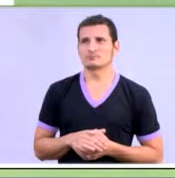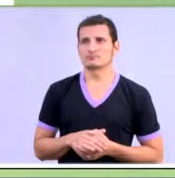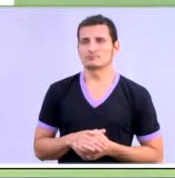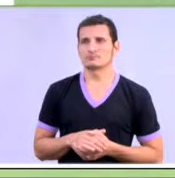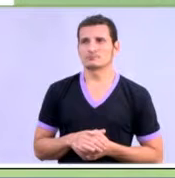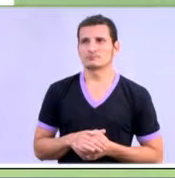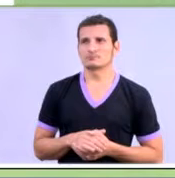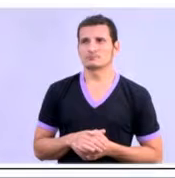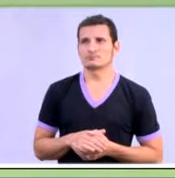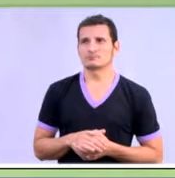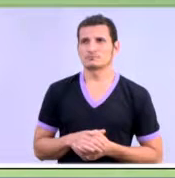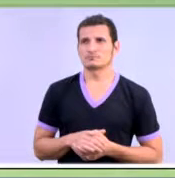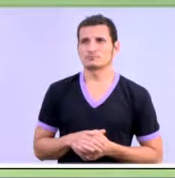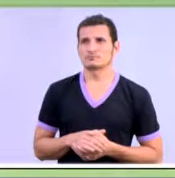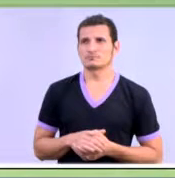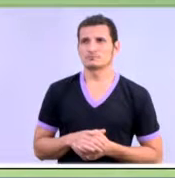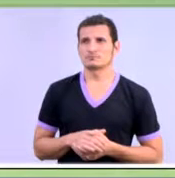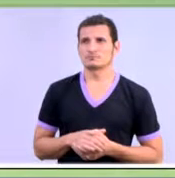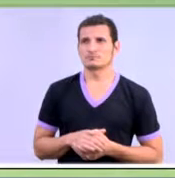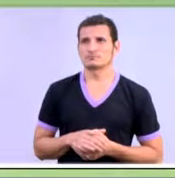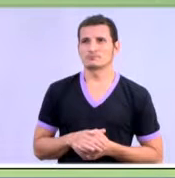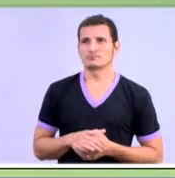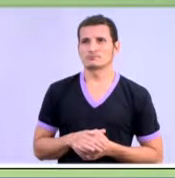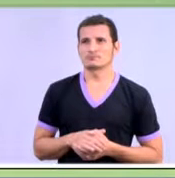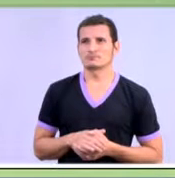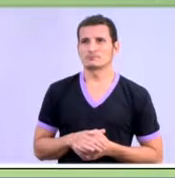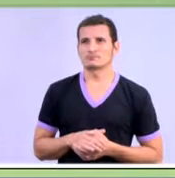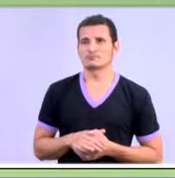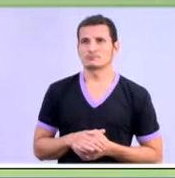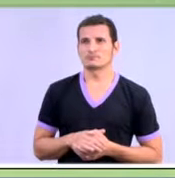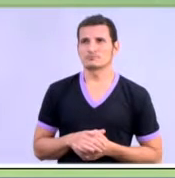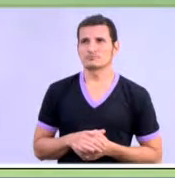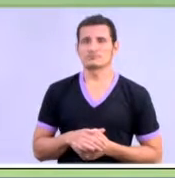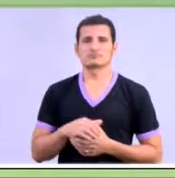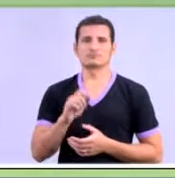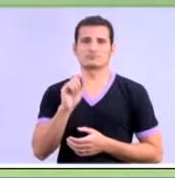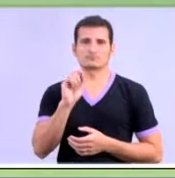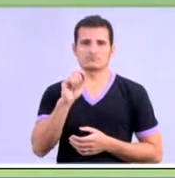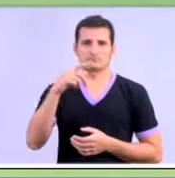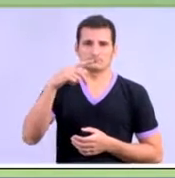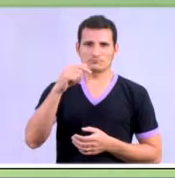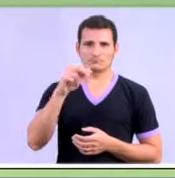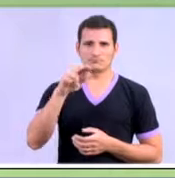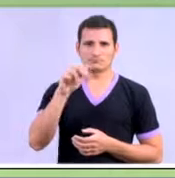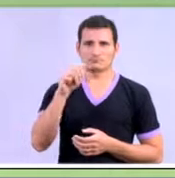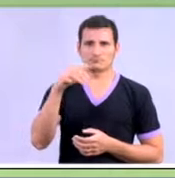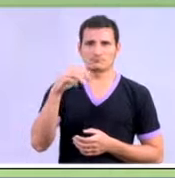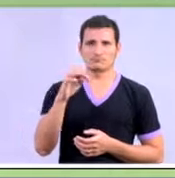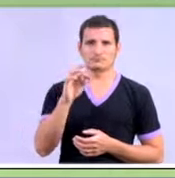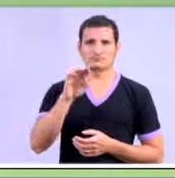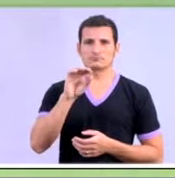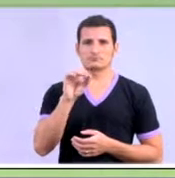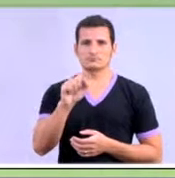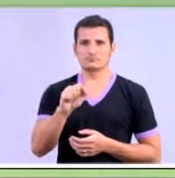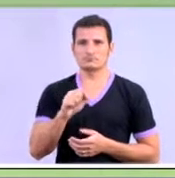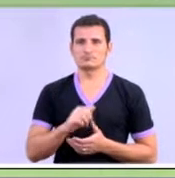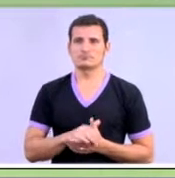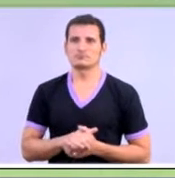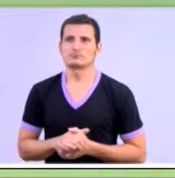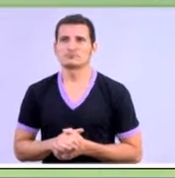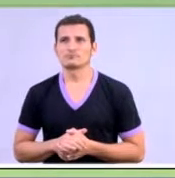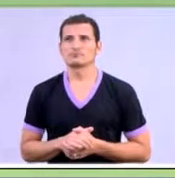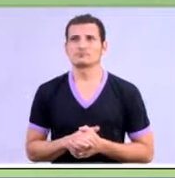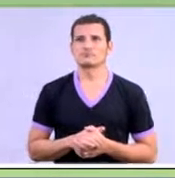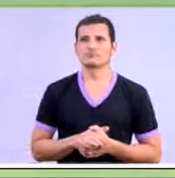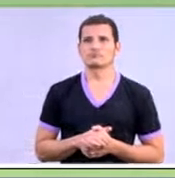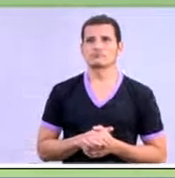Através de parâmetros. Então, vamos lá, gente. O que seriam parâmetros? Parâmetros nada mais